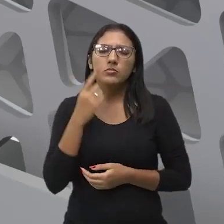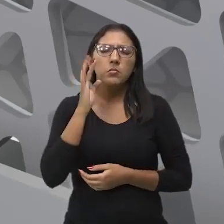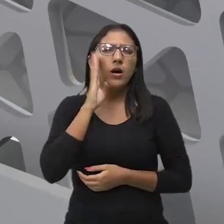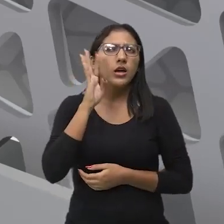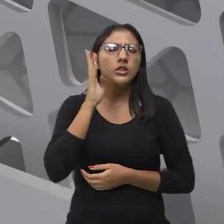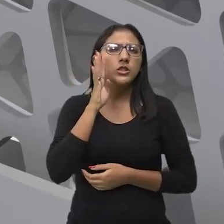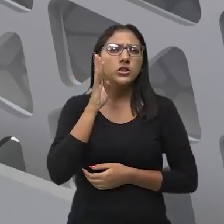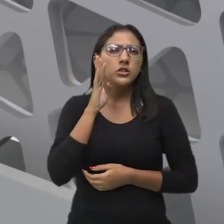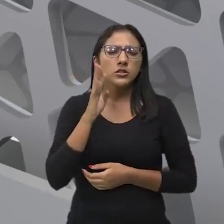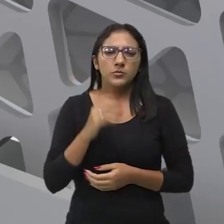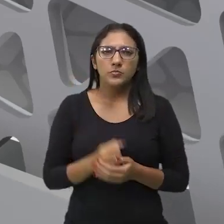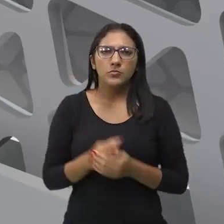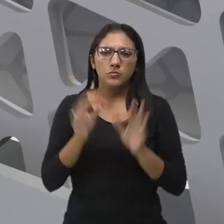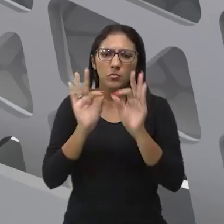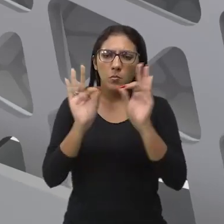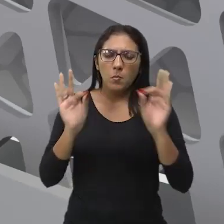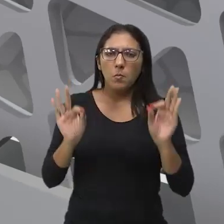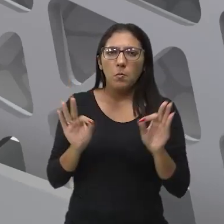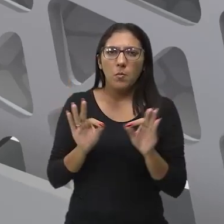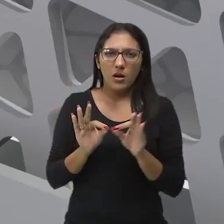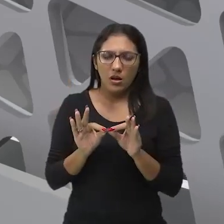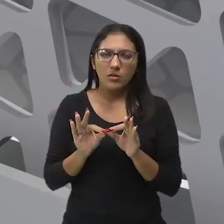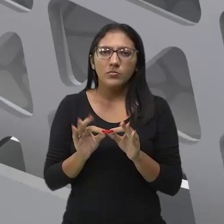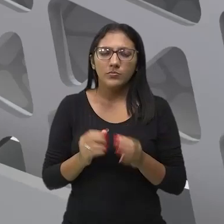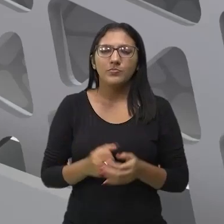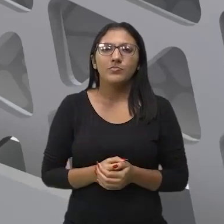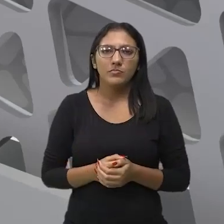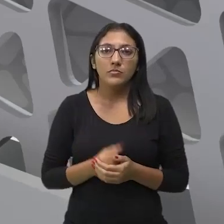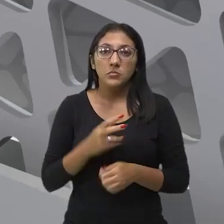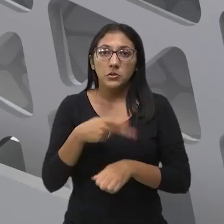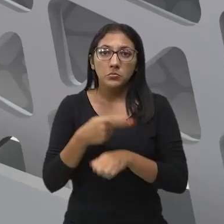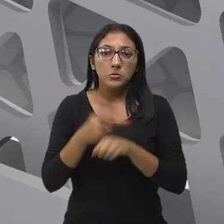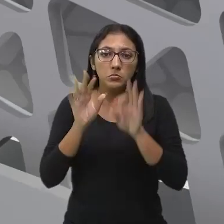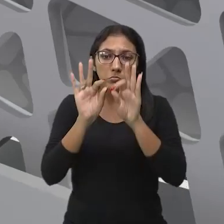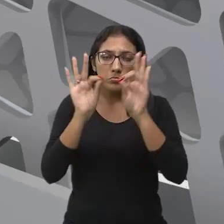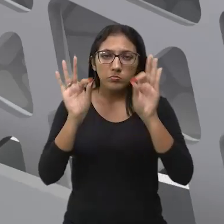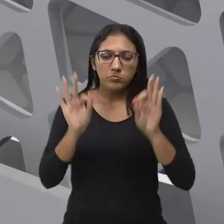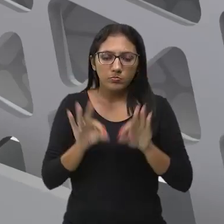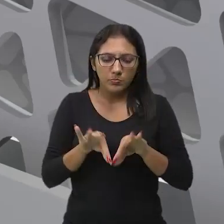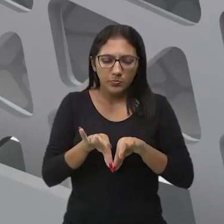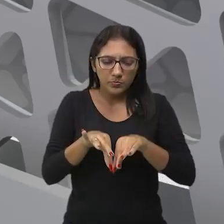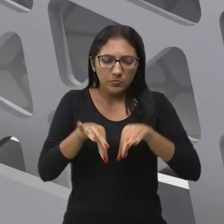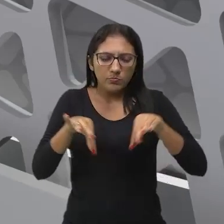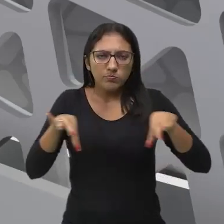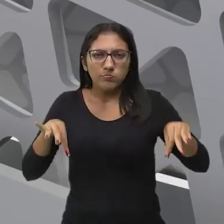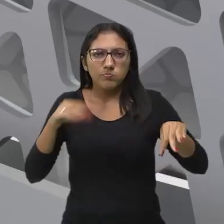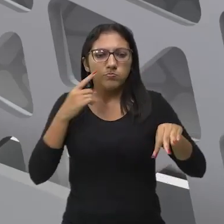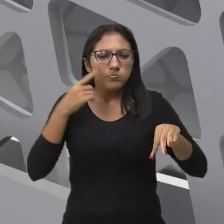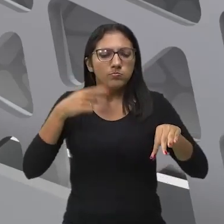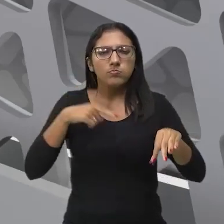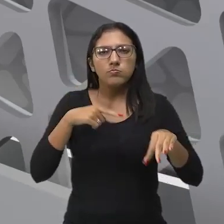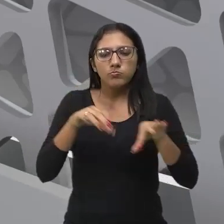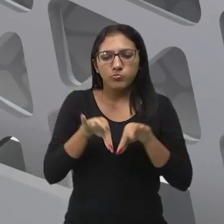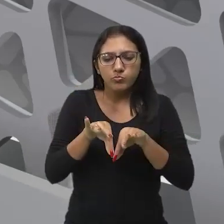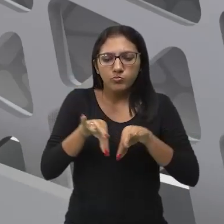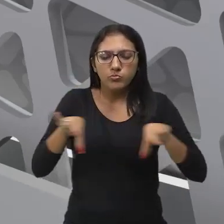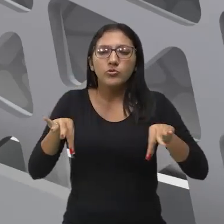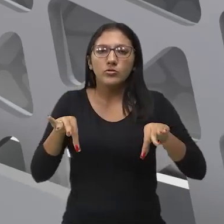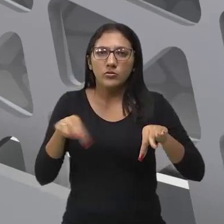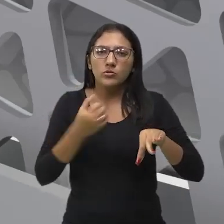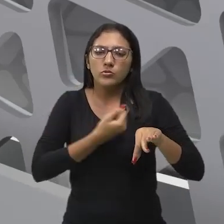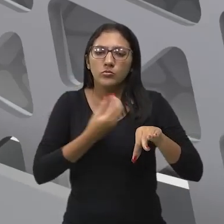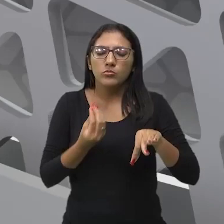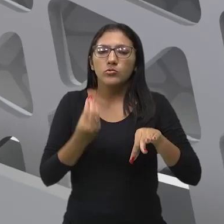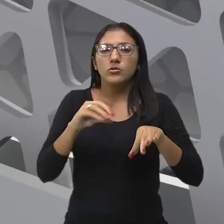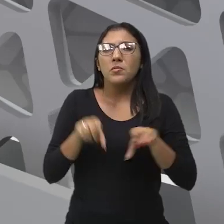justamente o comprimento da circunferência. Mas, para calcular esse comprimento, eu vou mostrar para vocês aqui que existe uma fórmula, né,